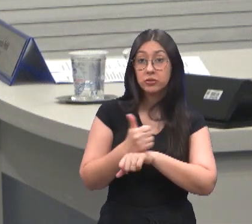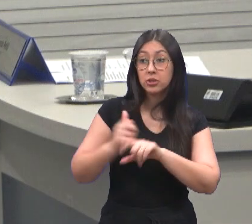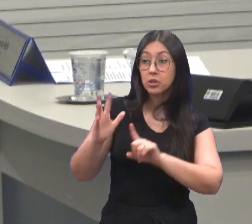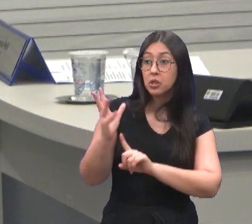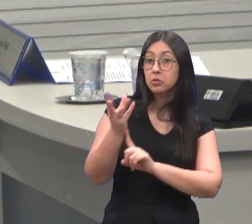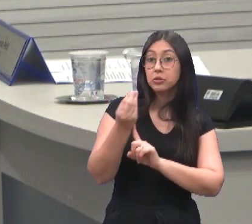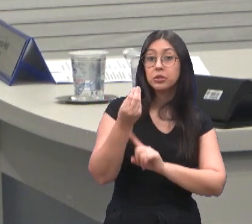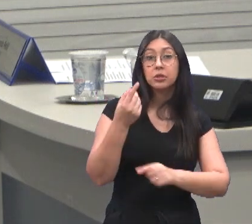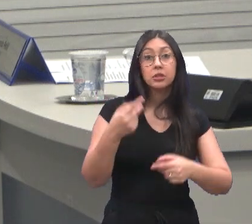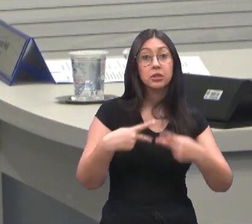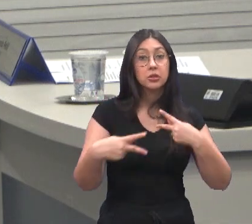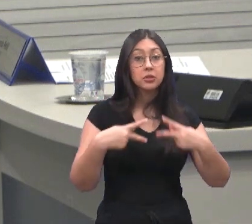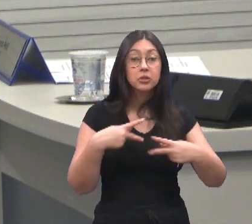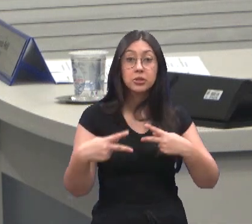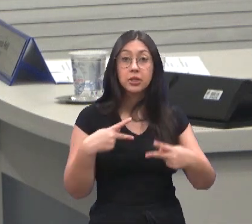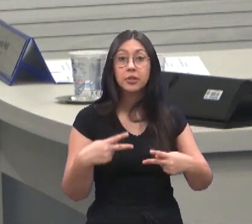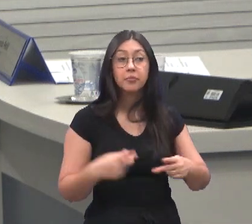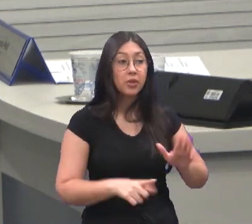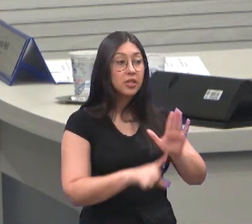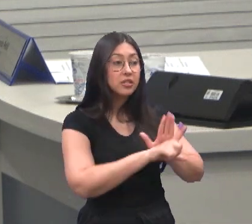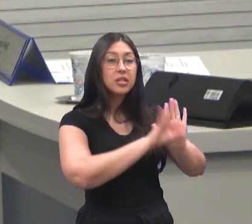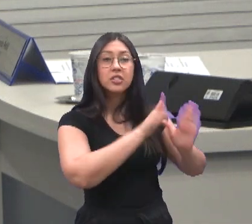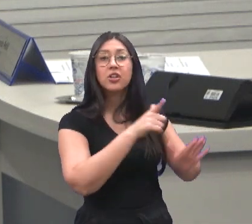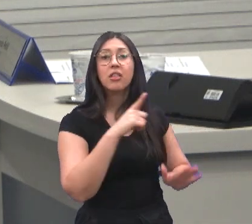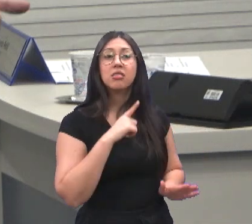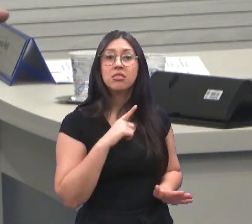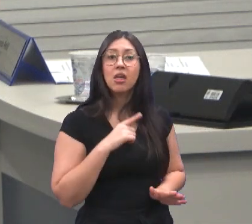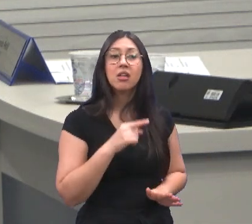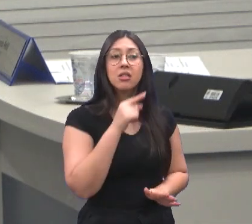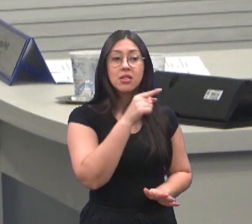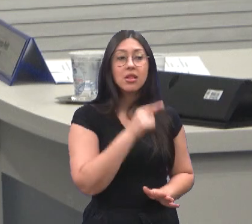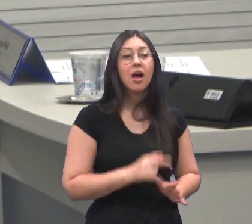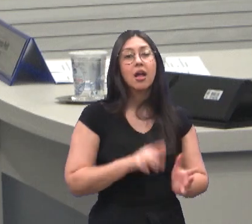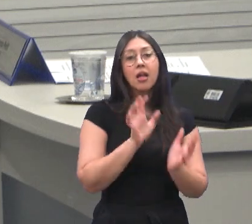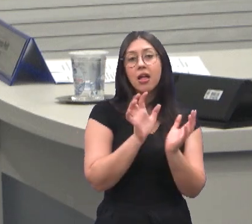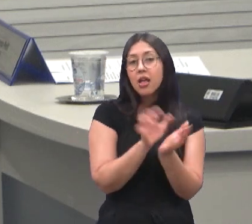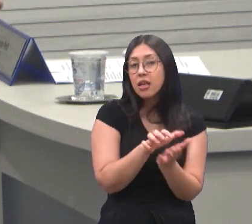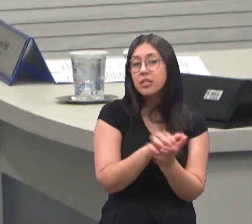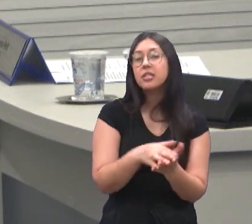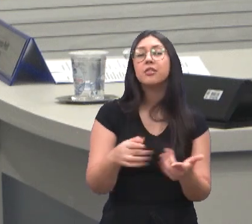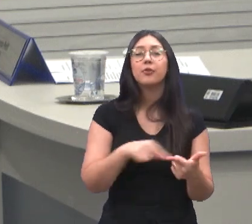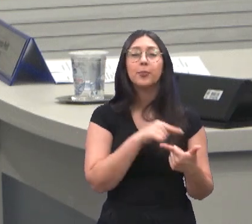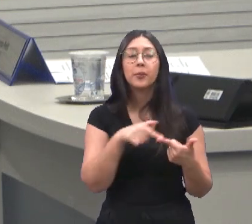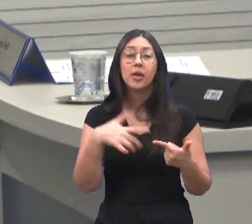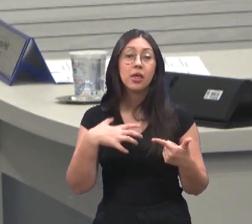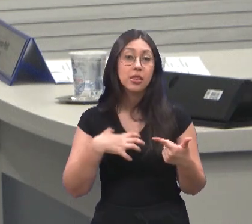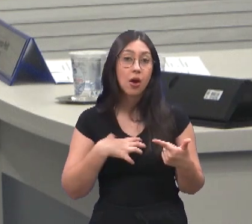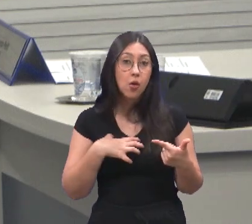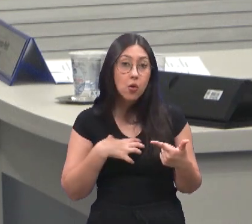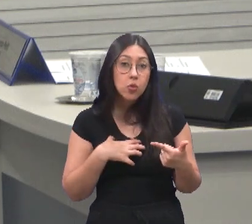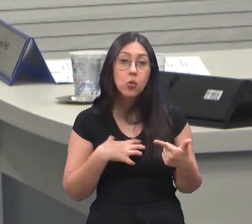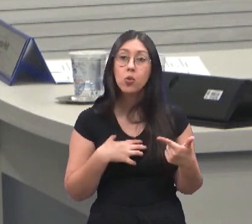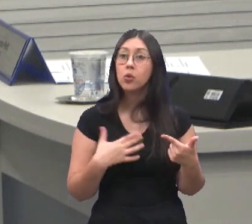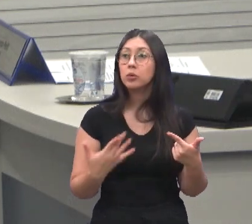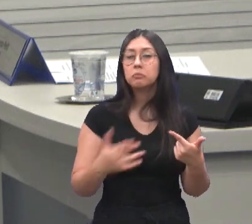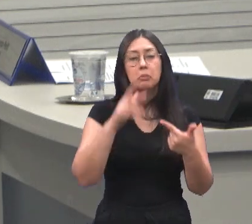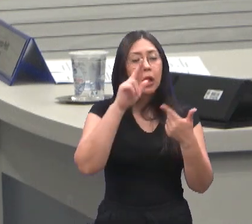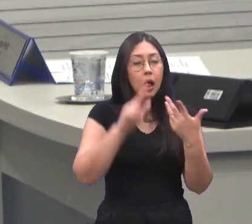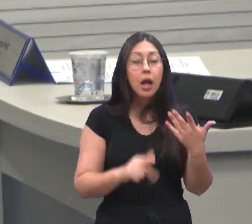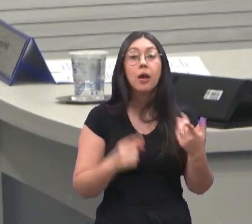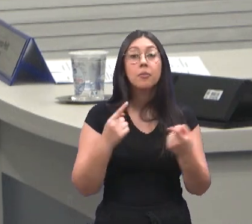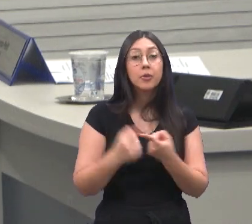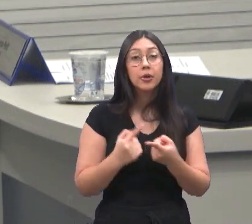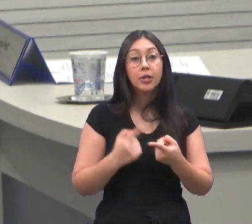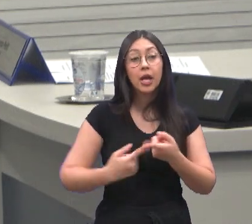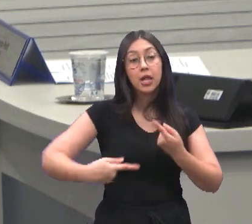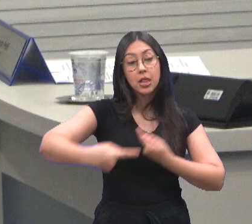lei já é vigente no Recife, em Salvador, em vários estados do Brasil, porque você movimenta a